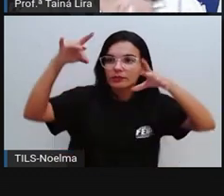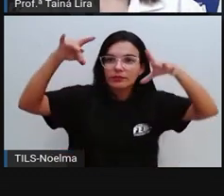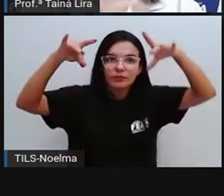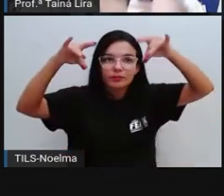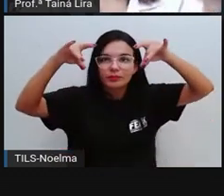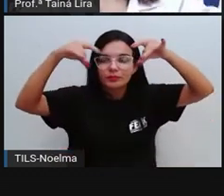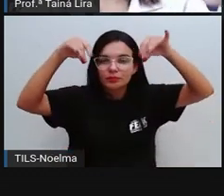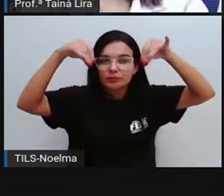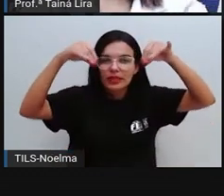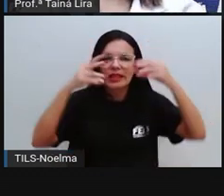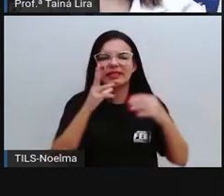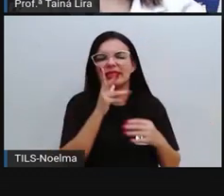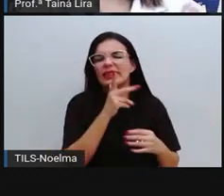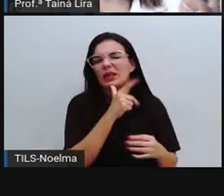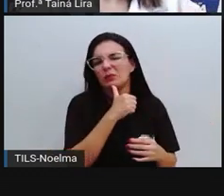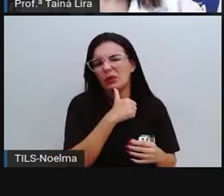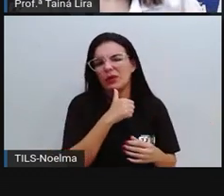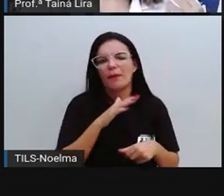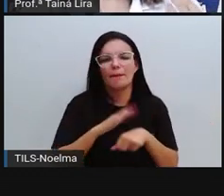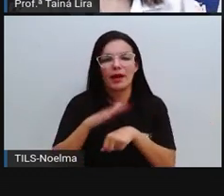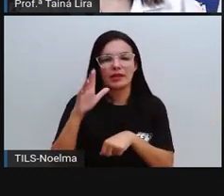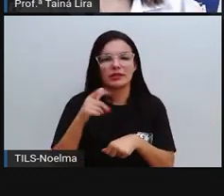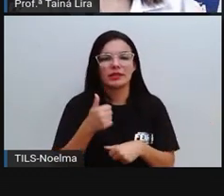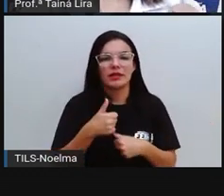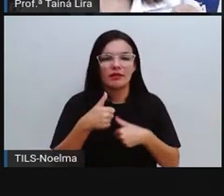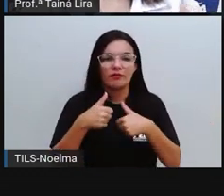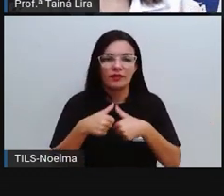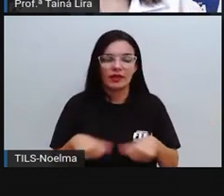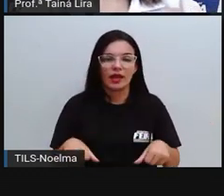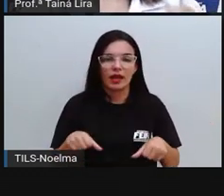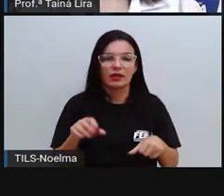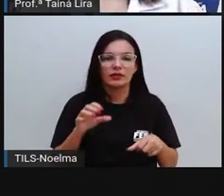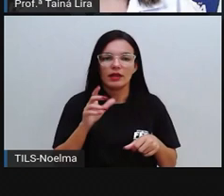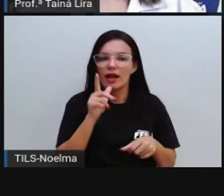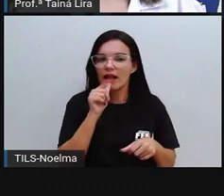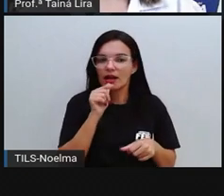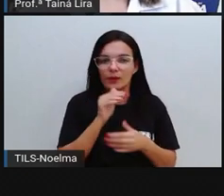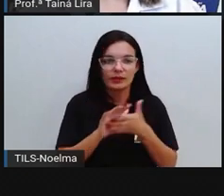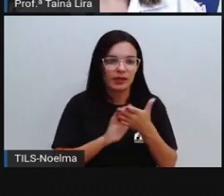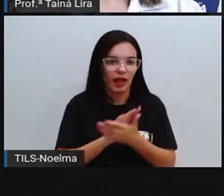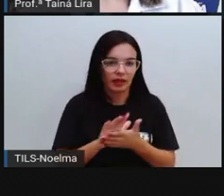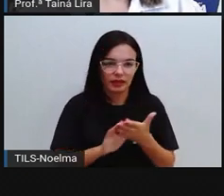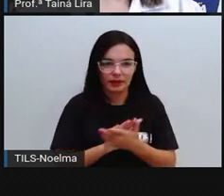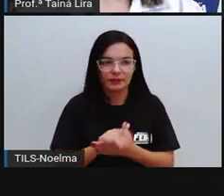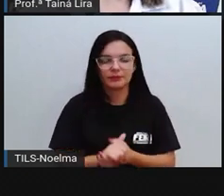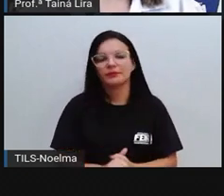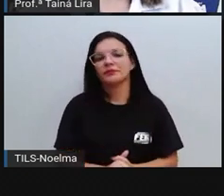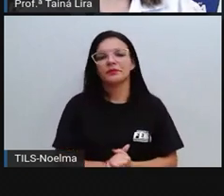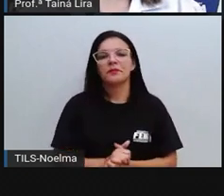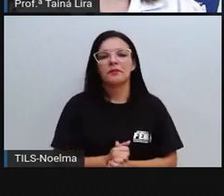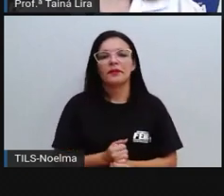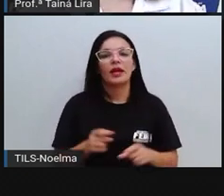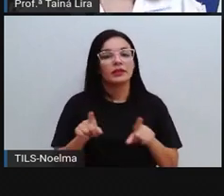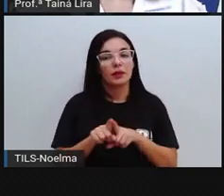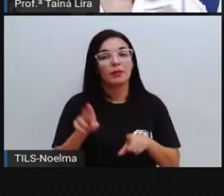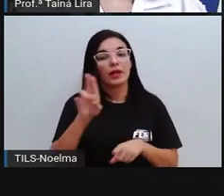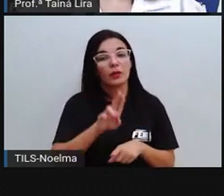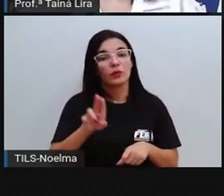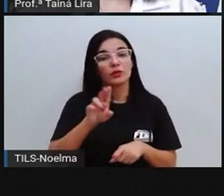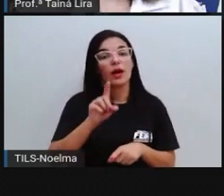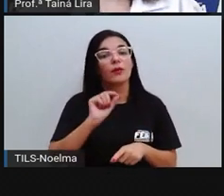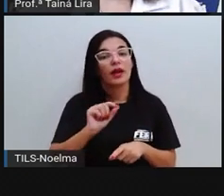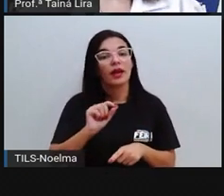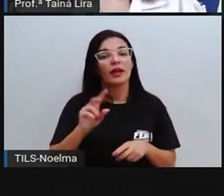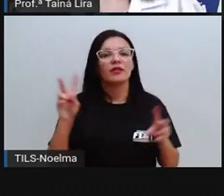calor, ela reflete para o ambiente. E é recomendável, né, utilizá-las mais em dias quentes e